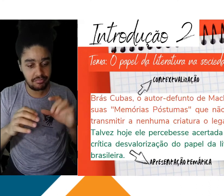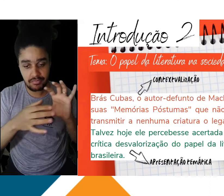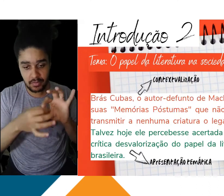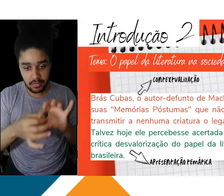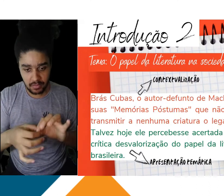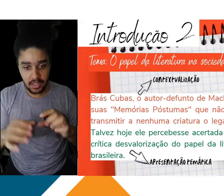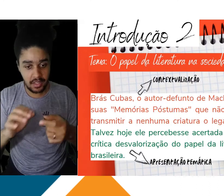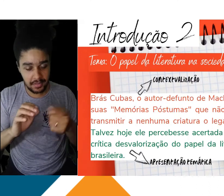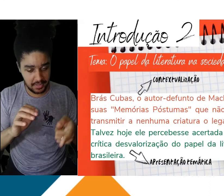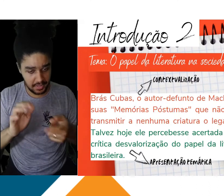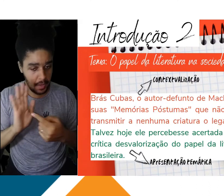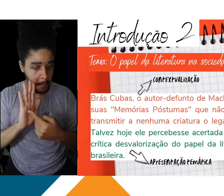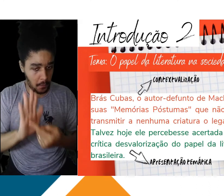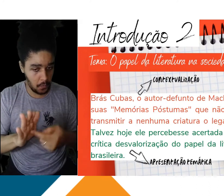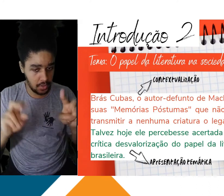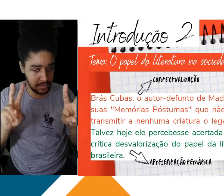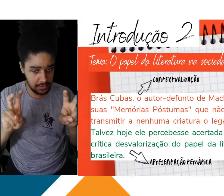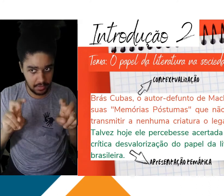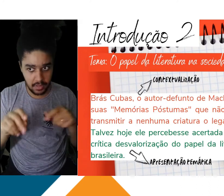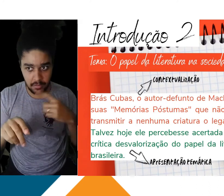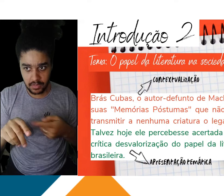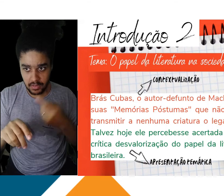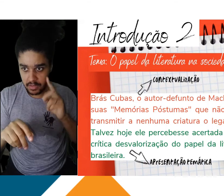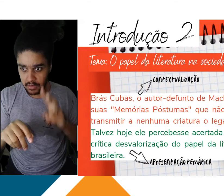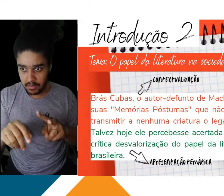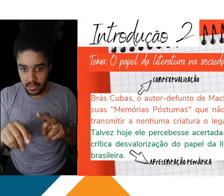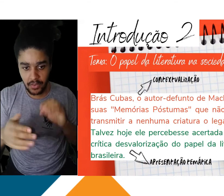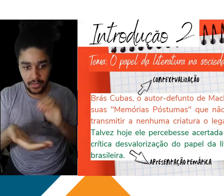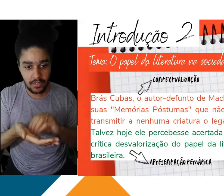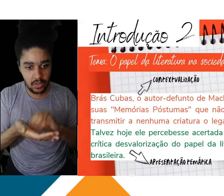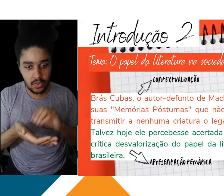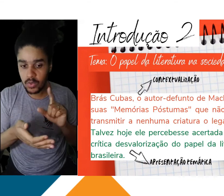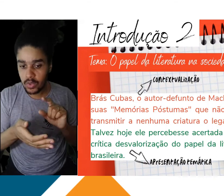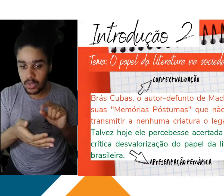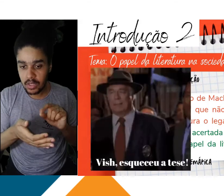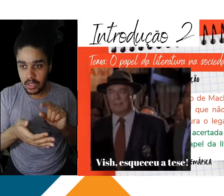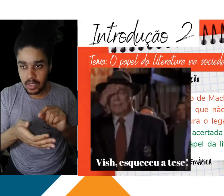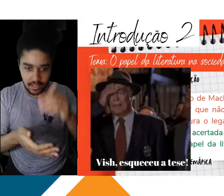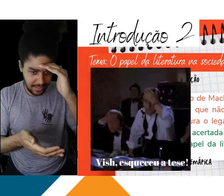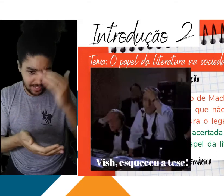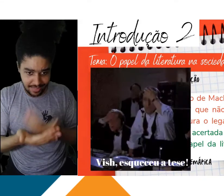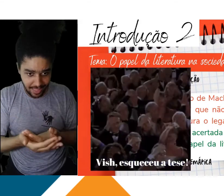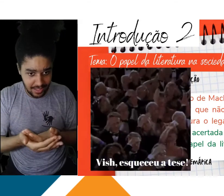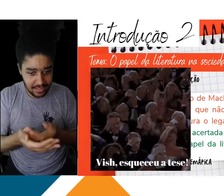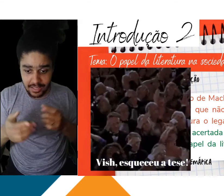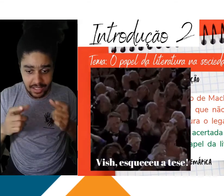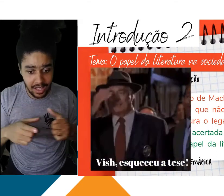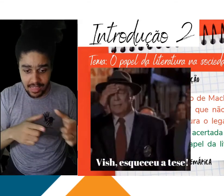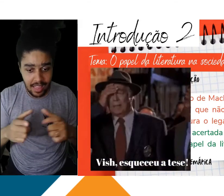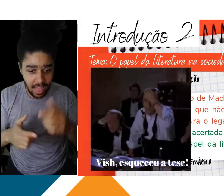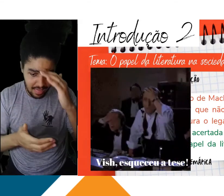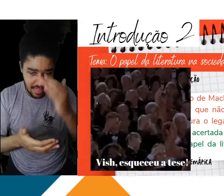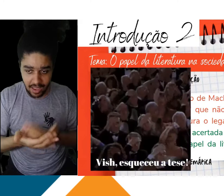temos uma contextualização e uma apresentação temática. Mas veja você que ironia do destino, o que está faltando? Esqueceu